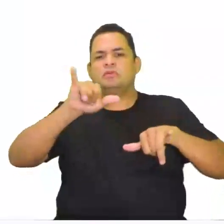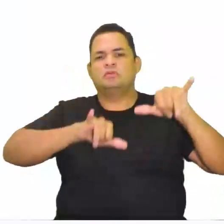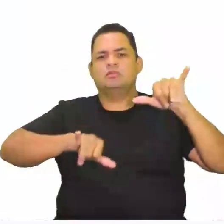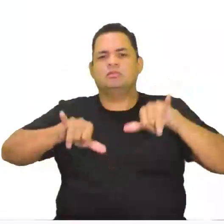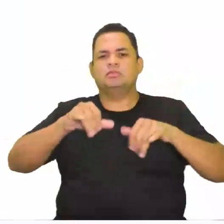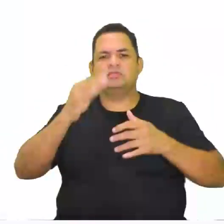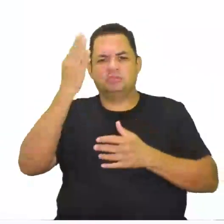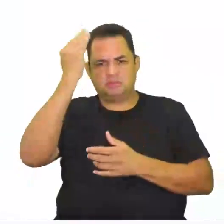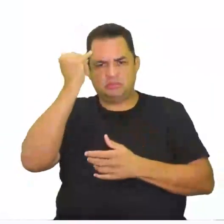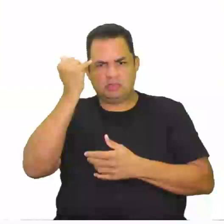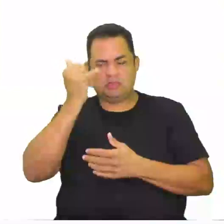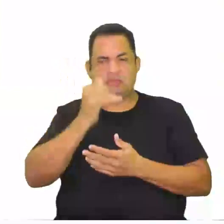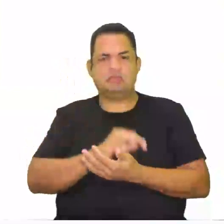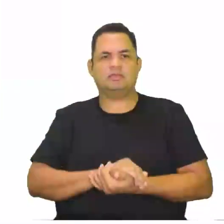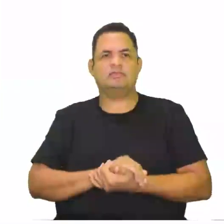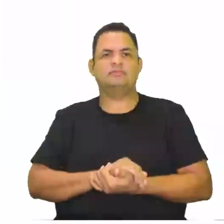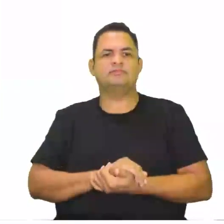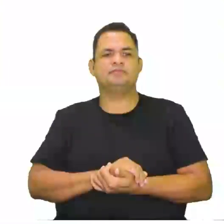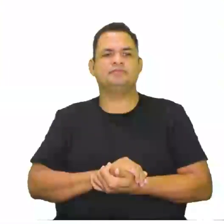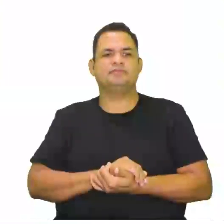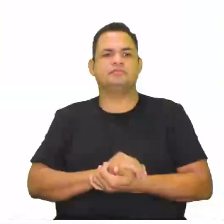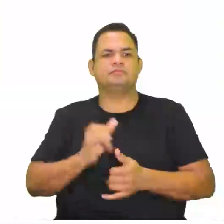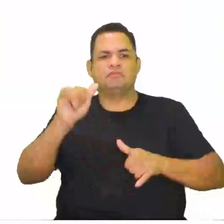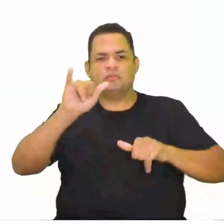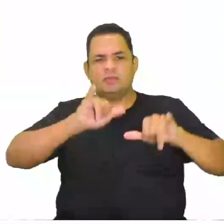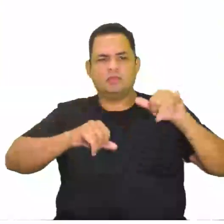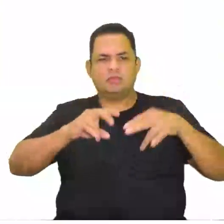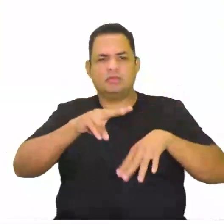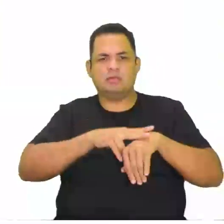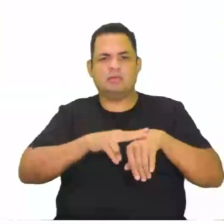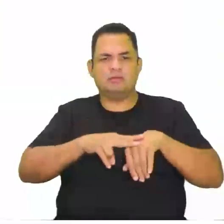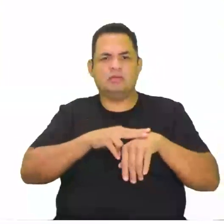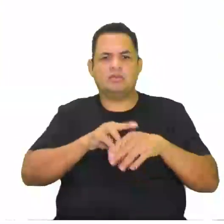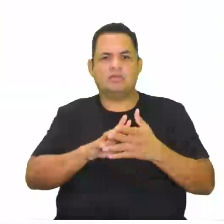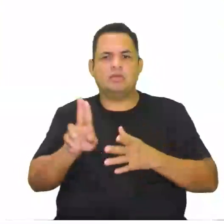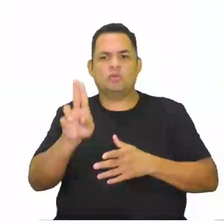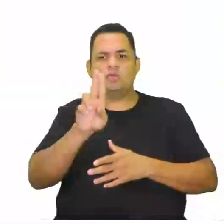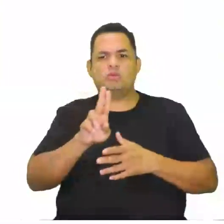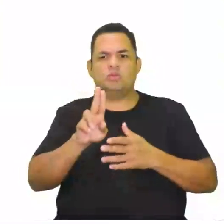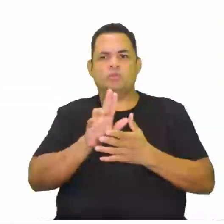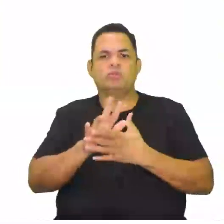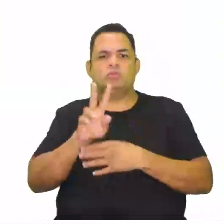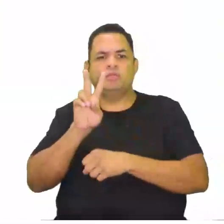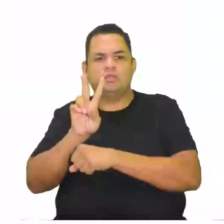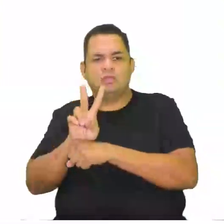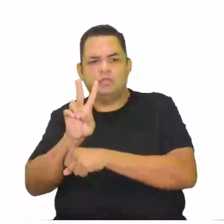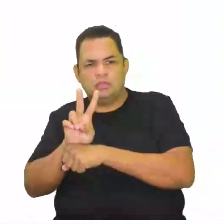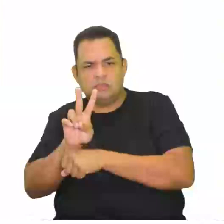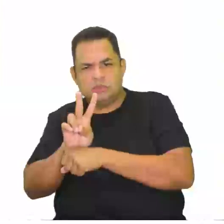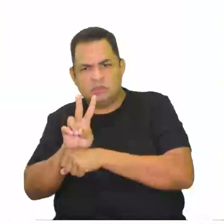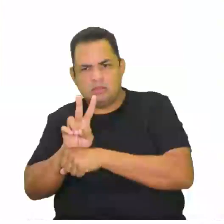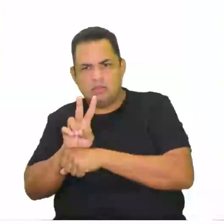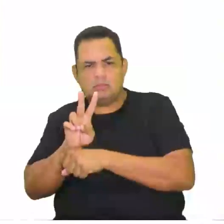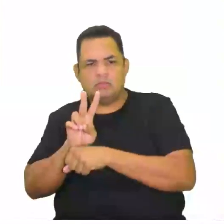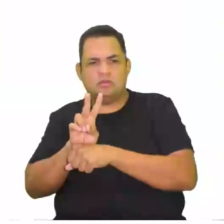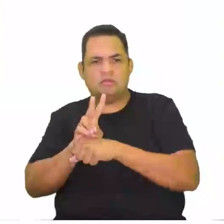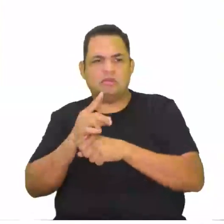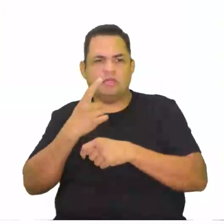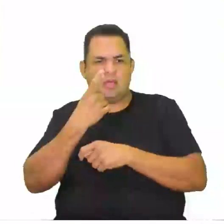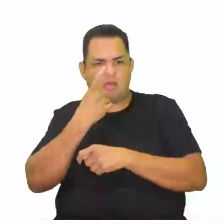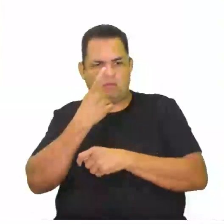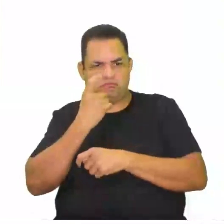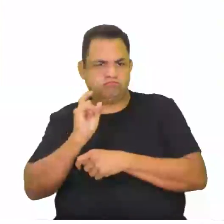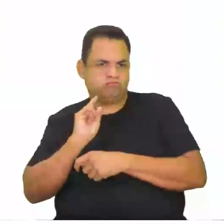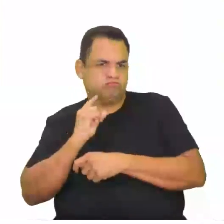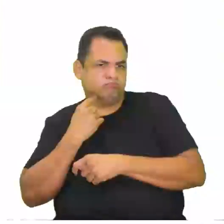em mente. A química verde é o uso da química para prevenir a poluição.